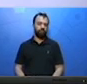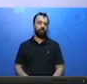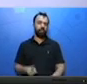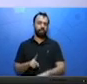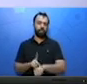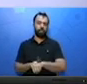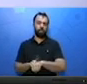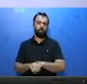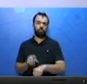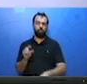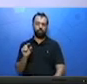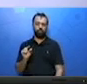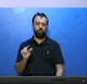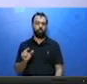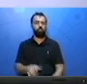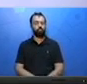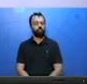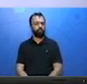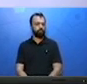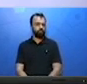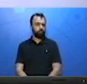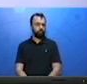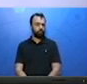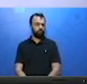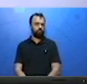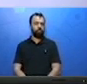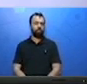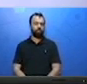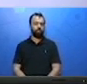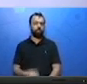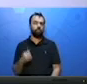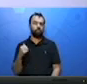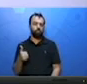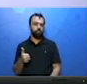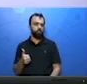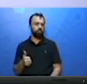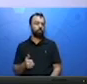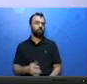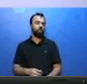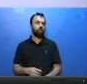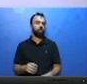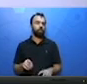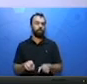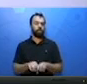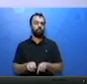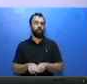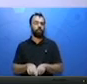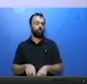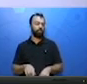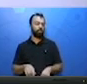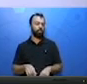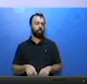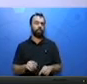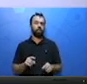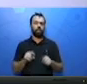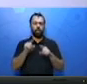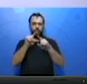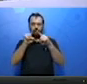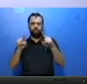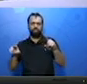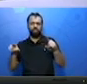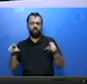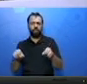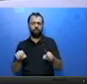tempo, certo? A outra vantagem da fórmula é que nem sempre vai estar uma figura que eu consigo construir um